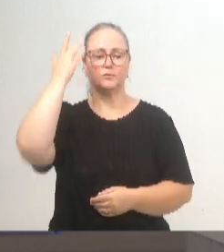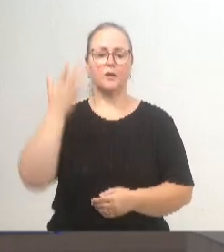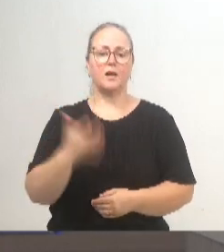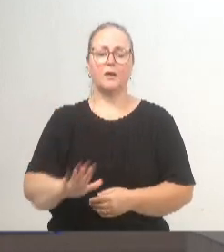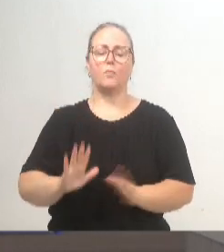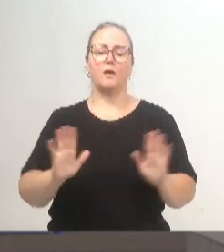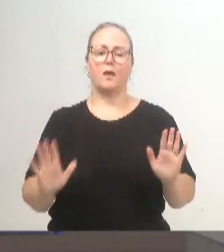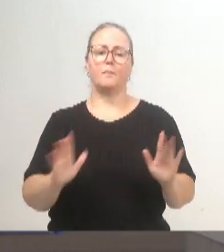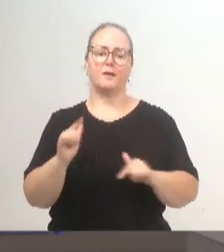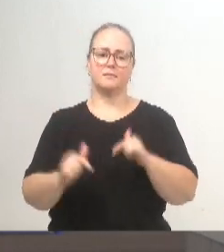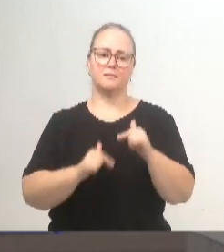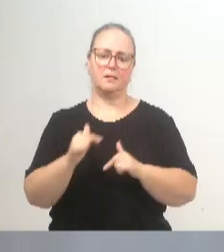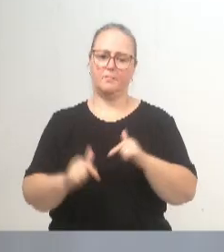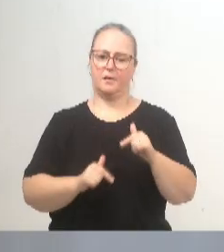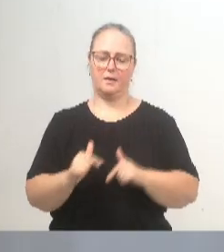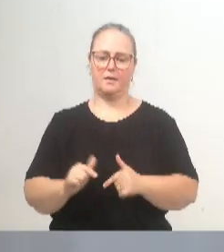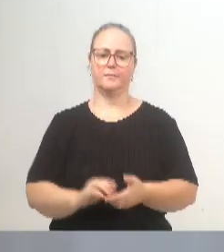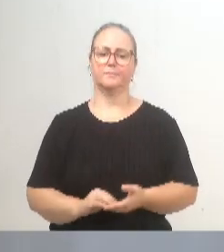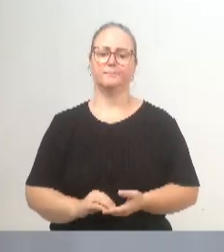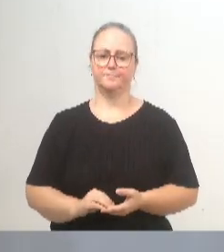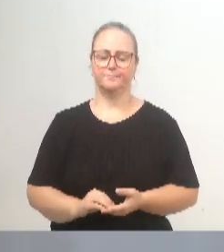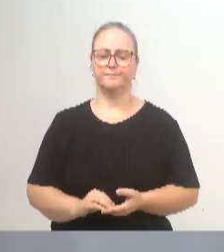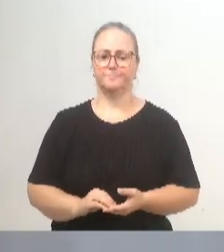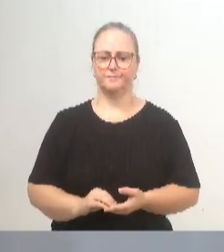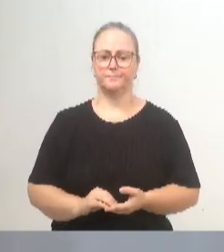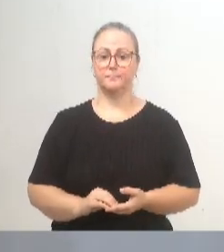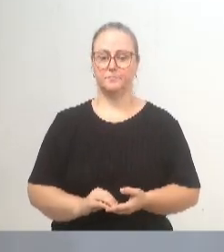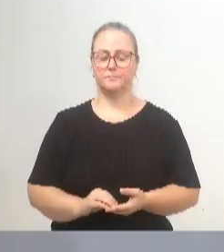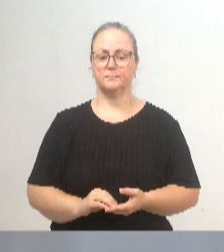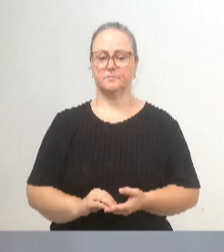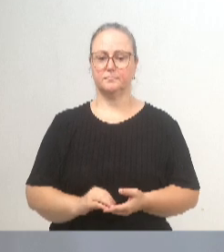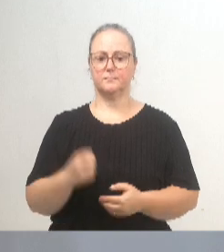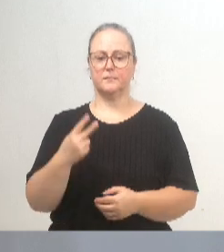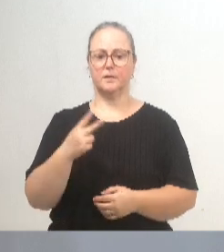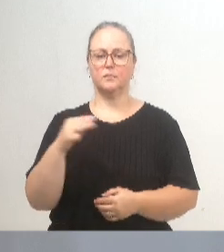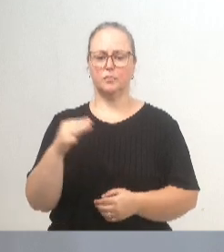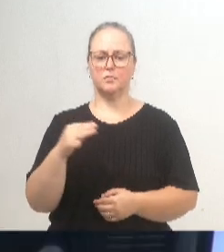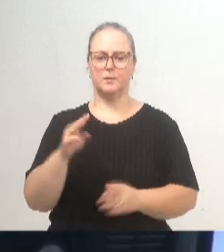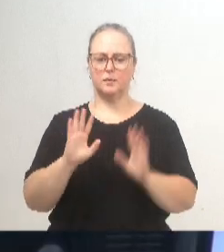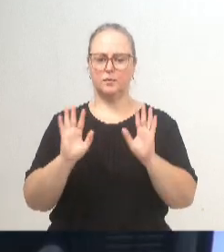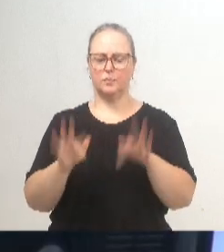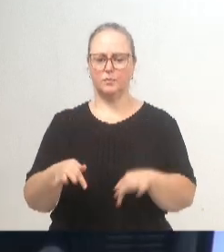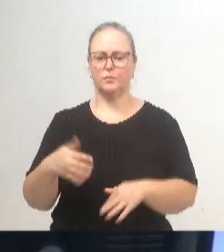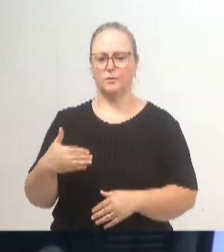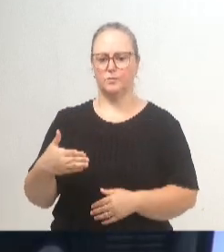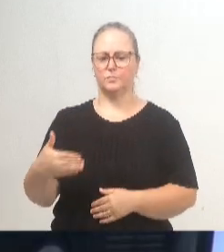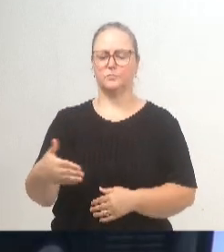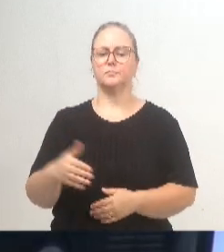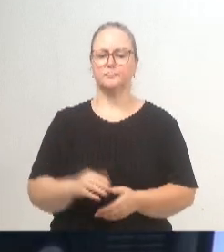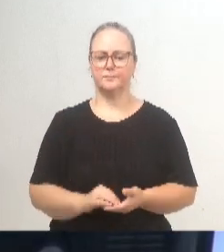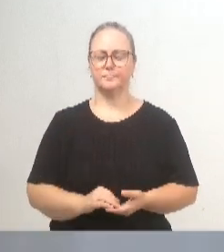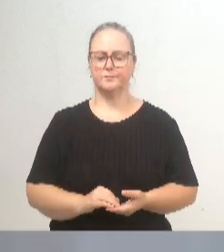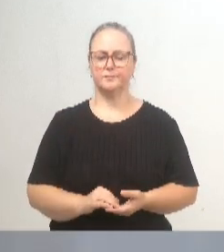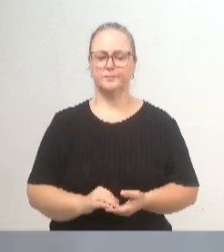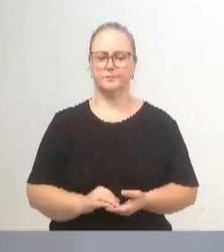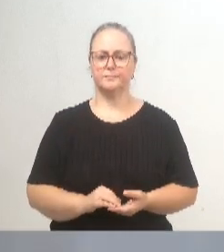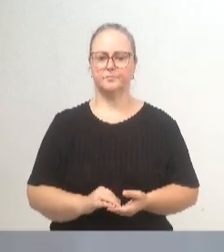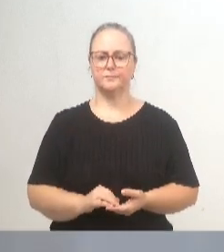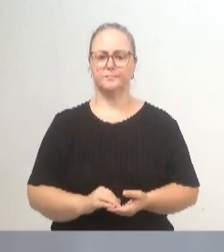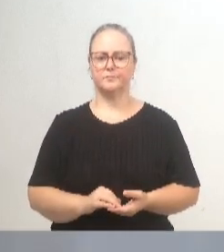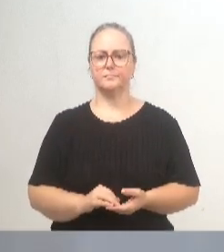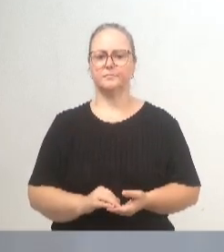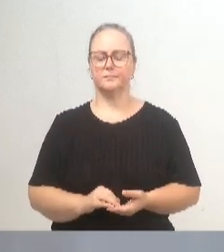escala desta. Exatamente, professor Gilson. Senhor presidente, mais 2 minutos só para concluir? Concedo mais 2 minutos pela Obrigado parte. pela